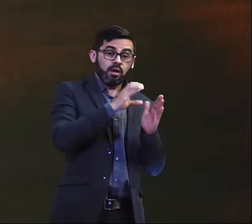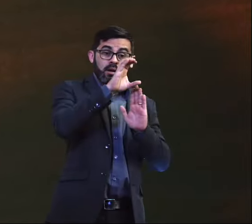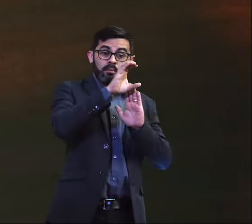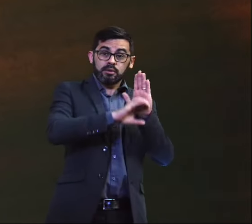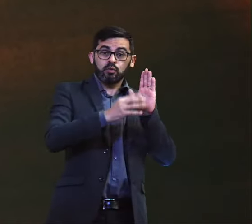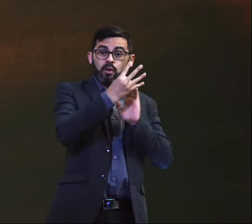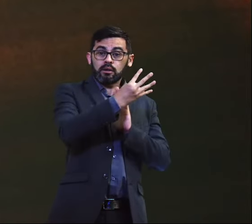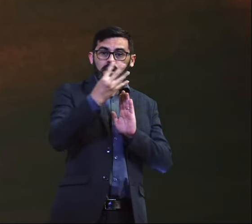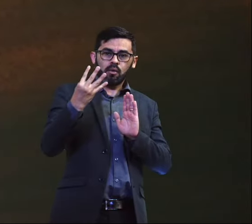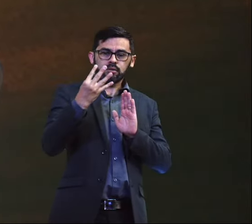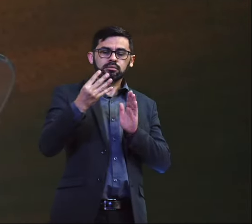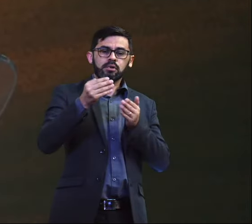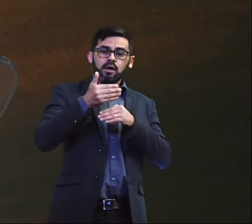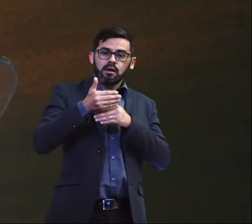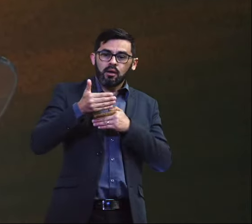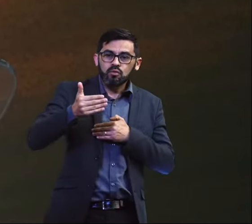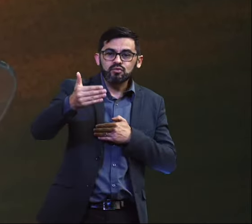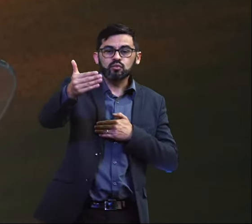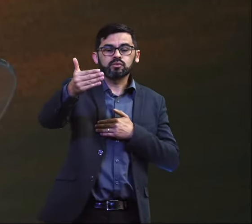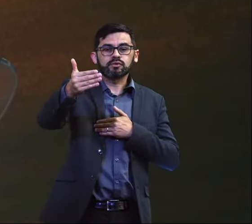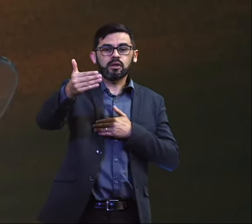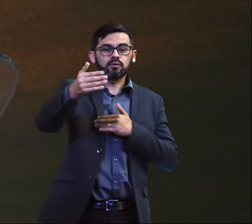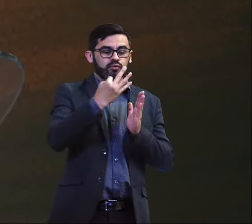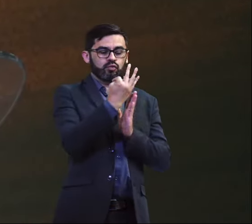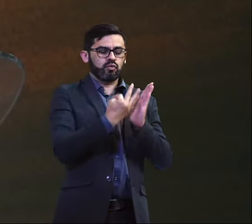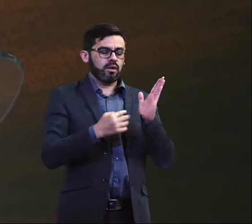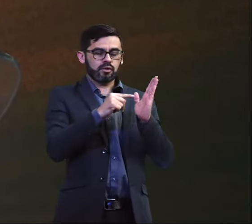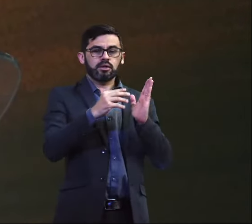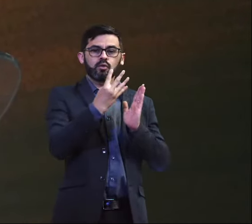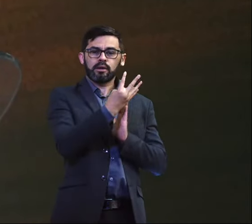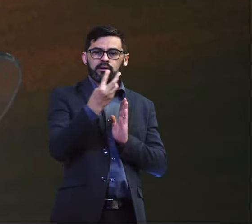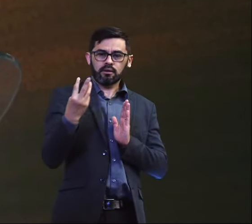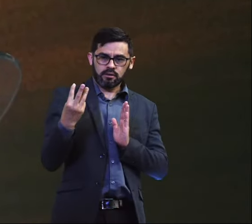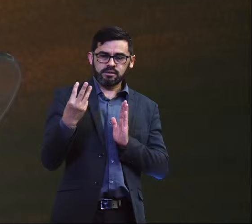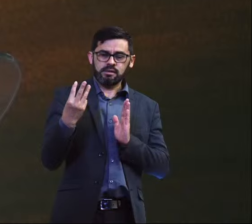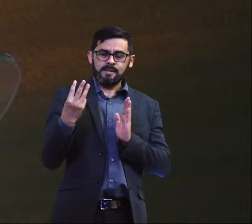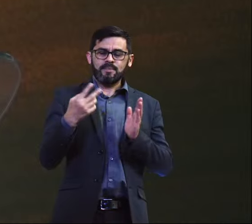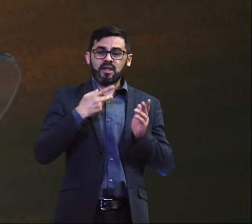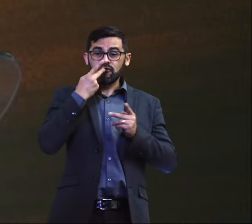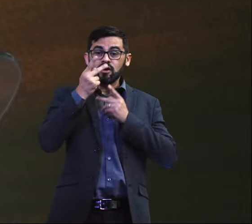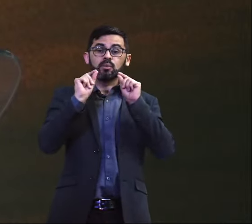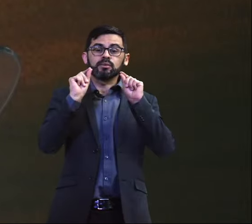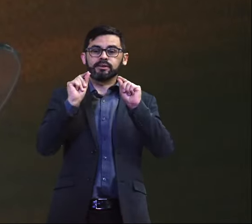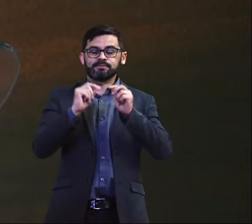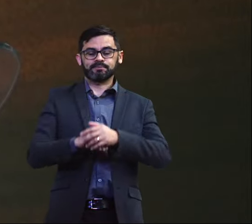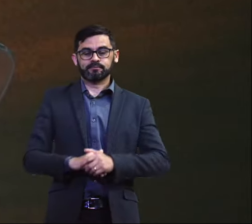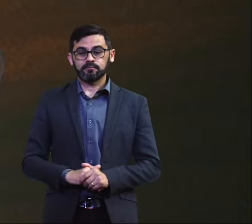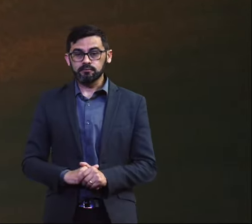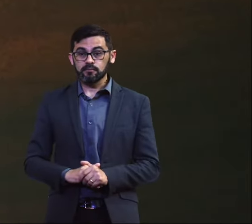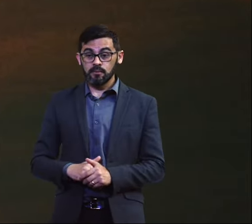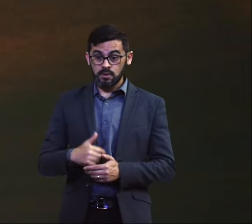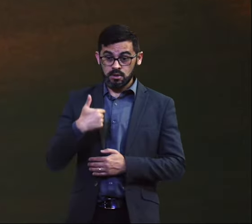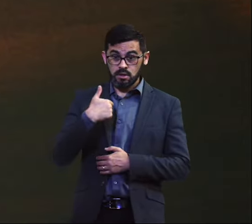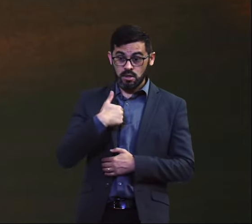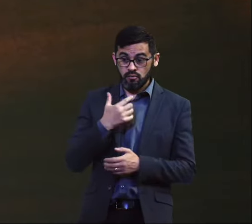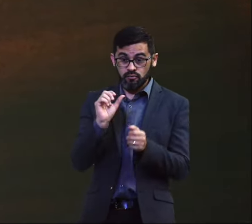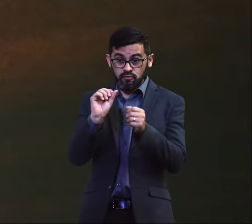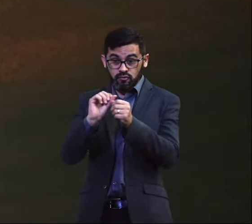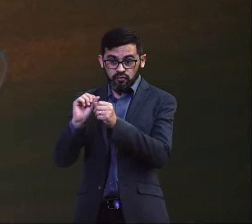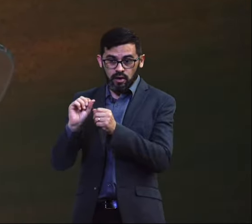44 de Isaías é continuação, do texto no capítulo 43, ele diz assim, vou fazer com